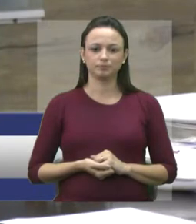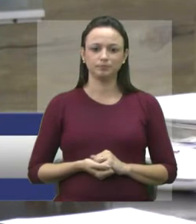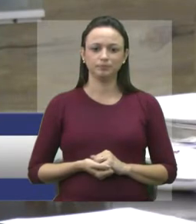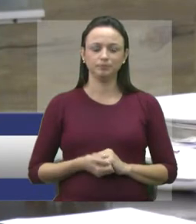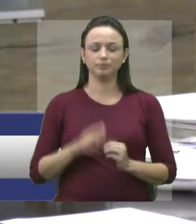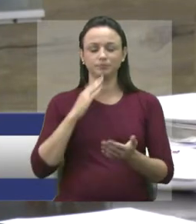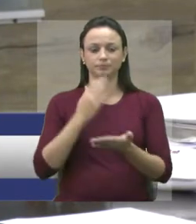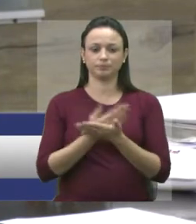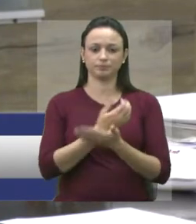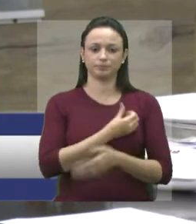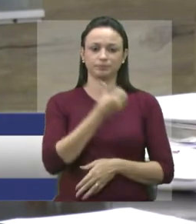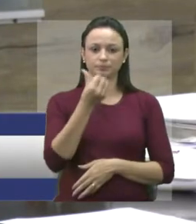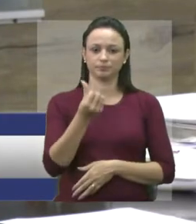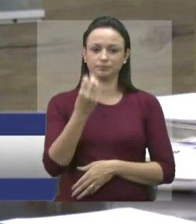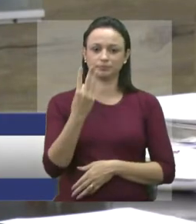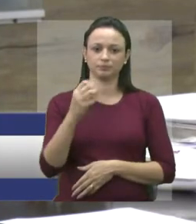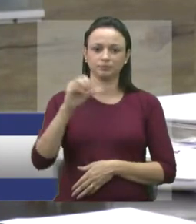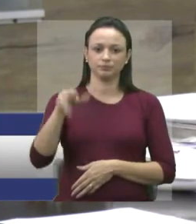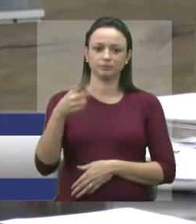Requerimento